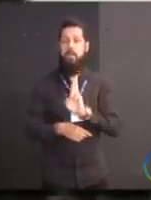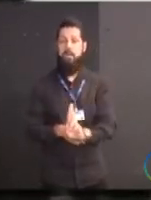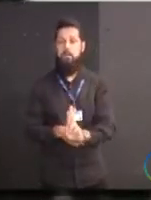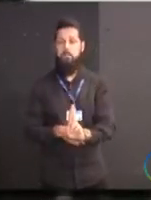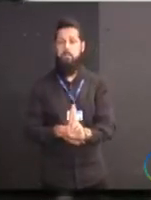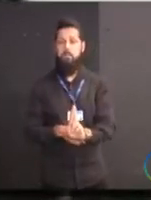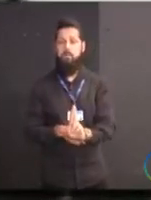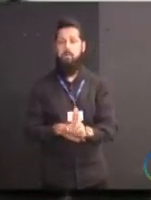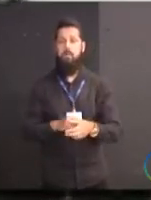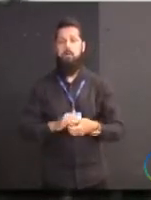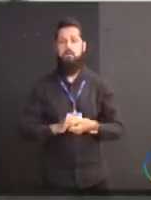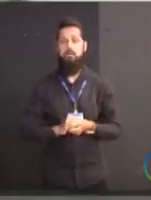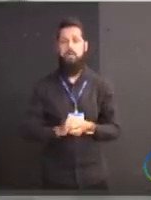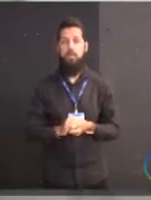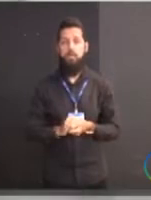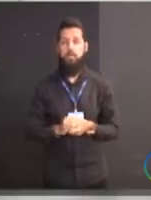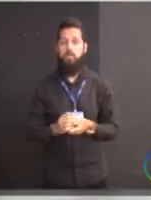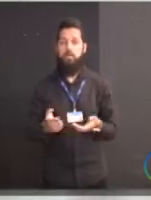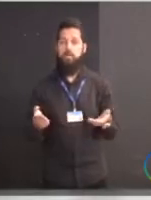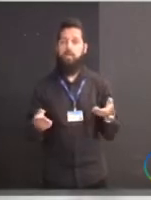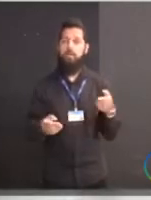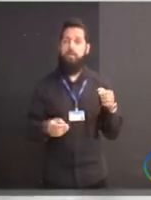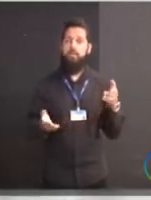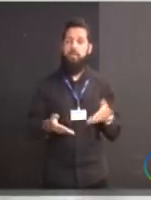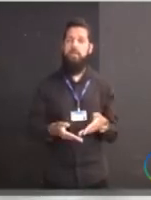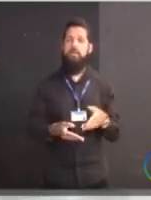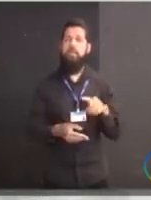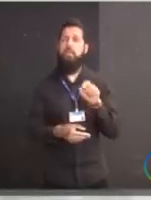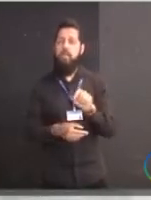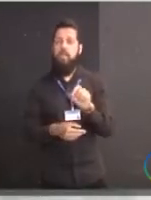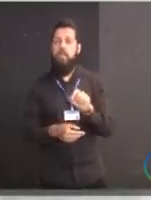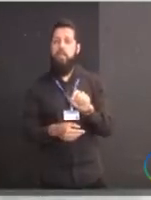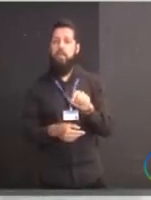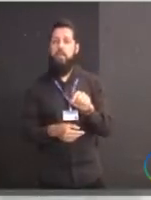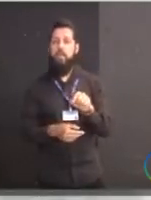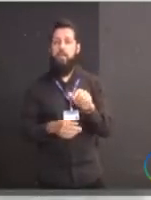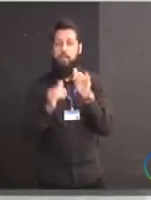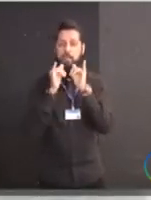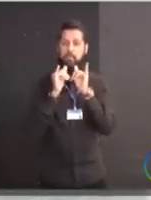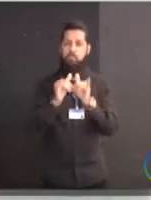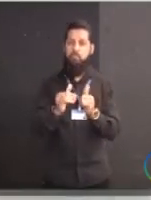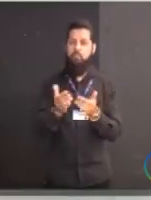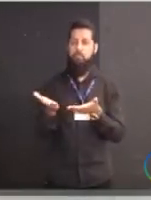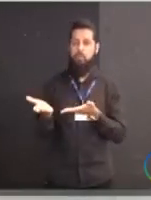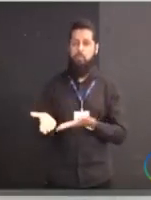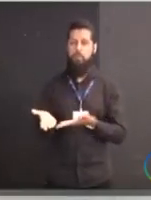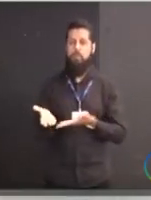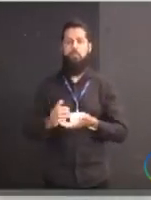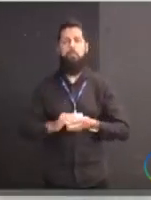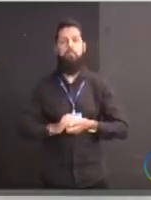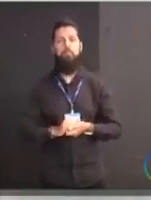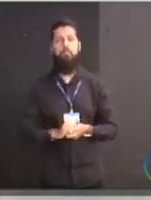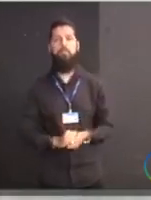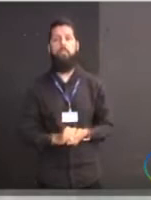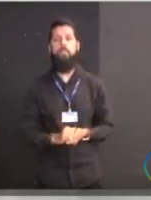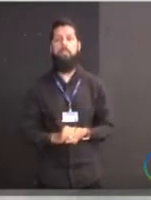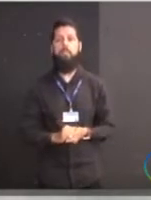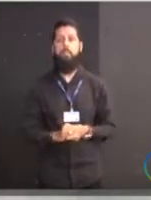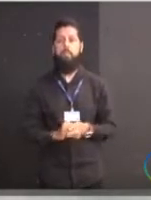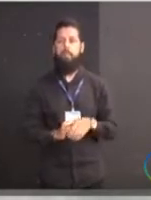disse o próprio codificador, o nosso grande orientador, Allan Kardec, que a doutrina